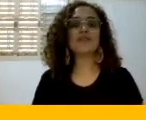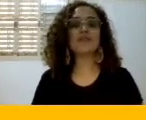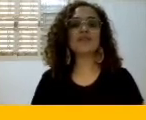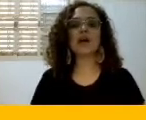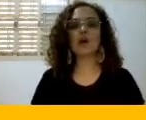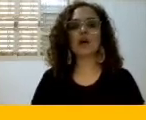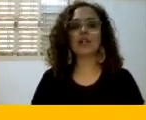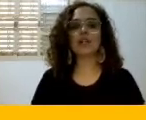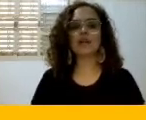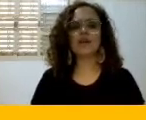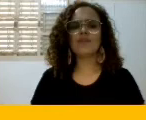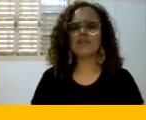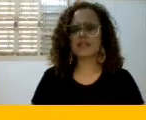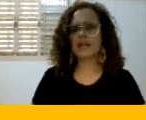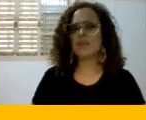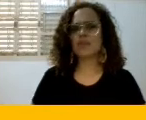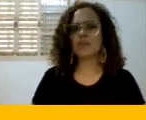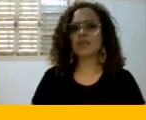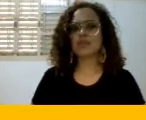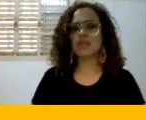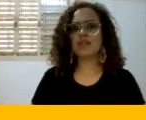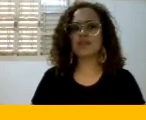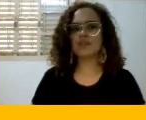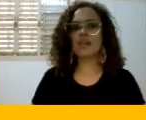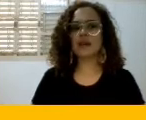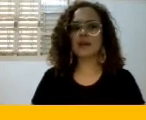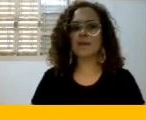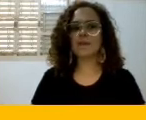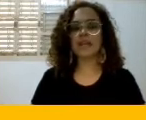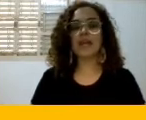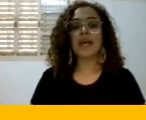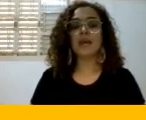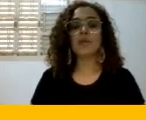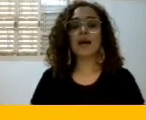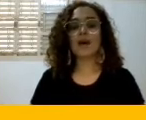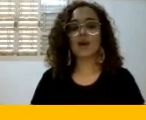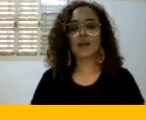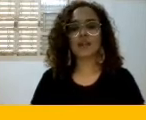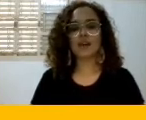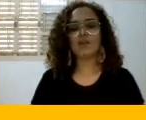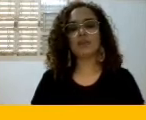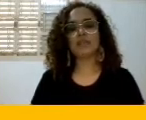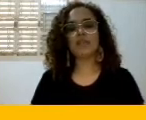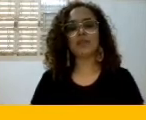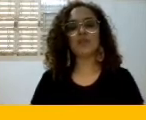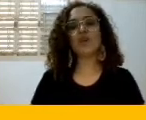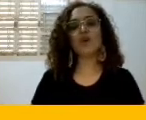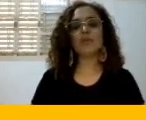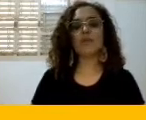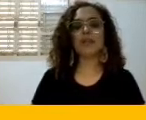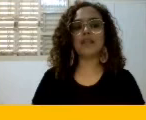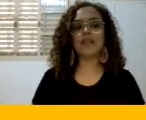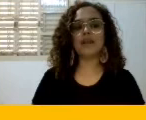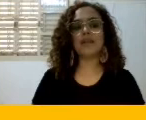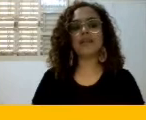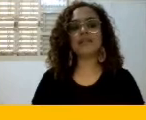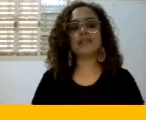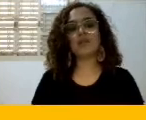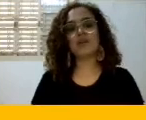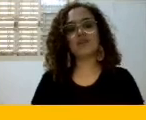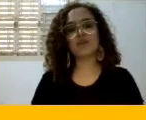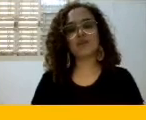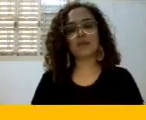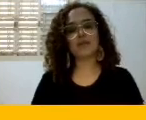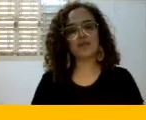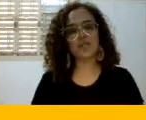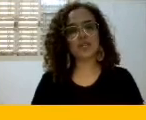jogar versos na roda. Você sabe o que isso significa? Em uma roda, um menino ou uma menina inicia